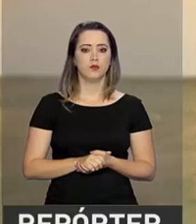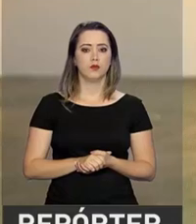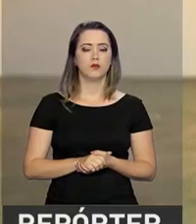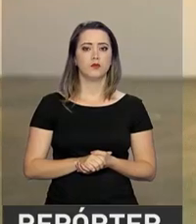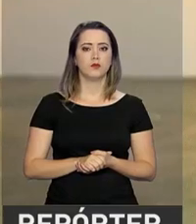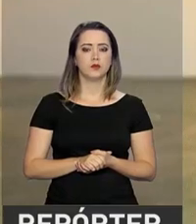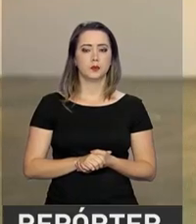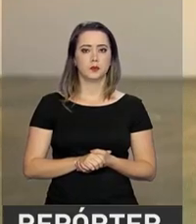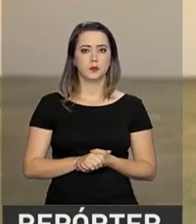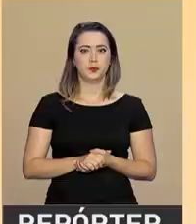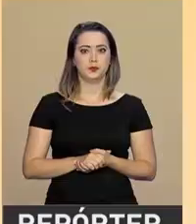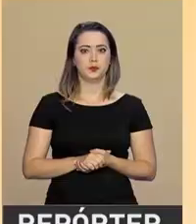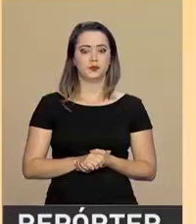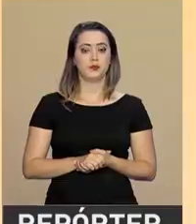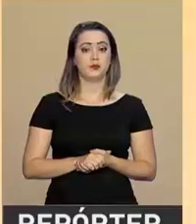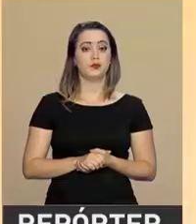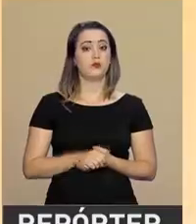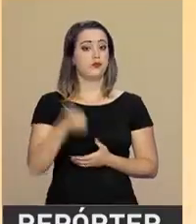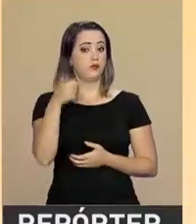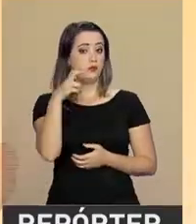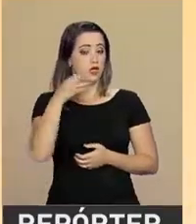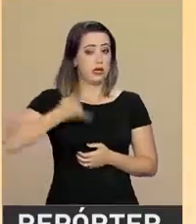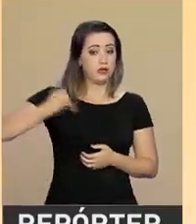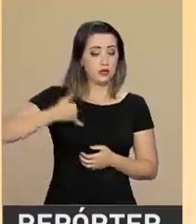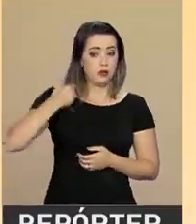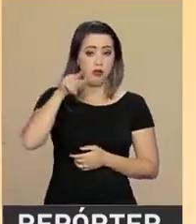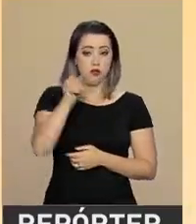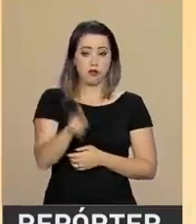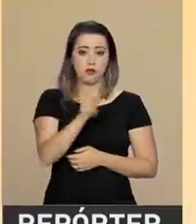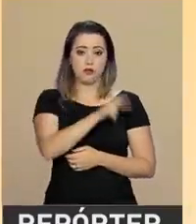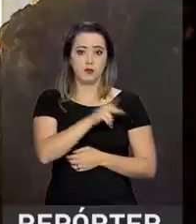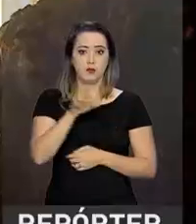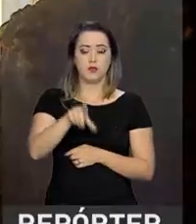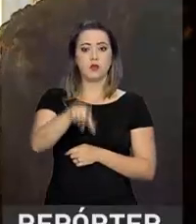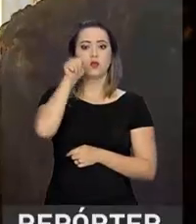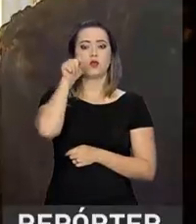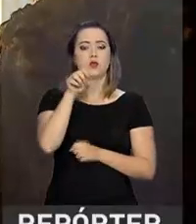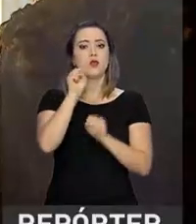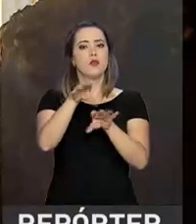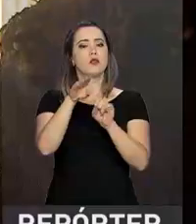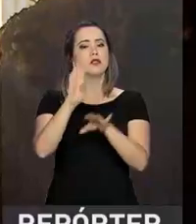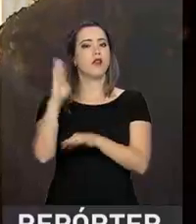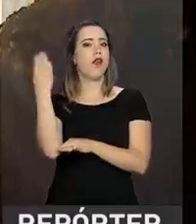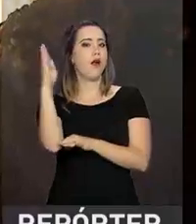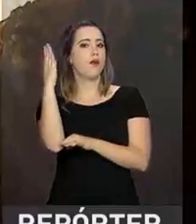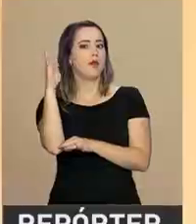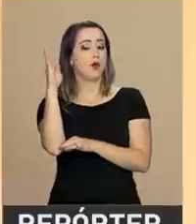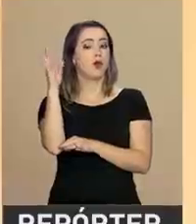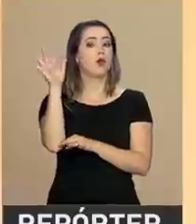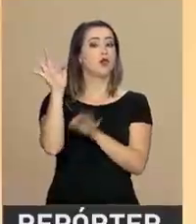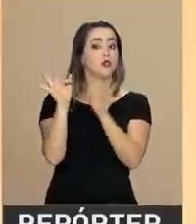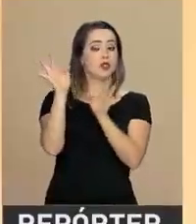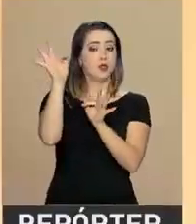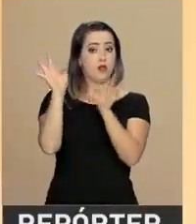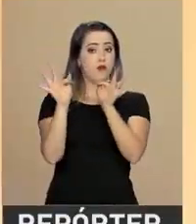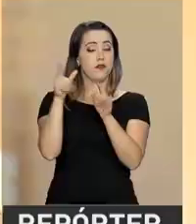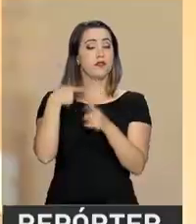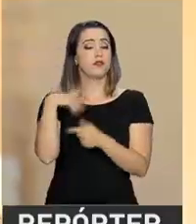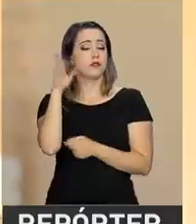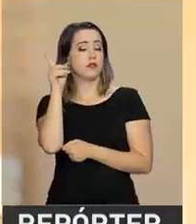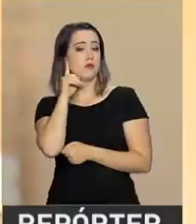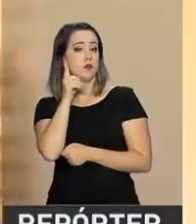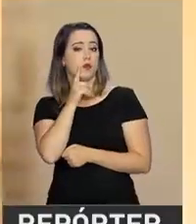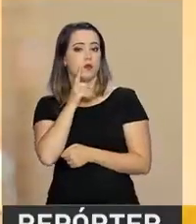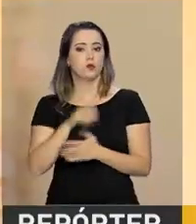suporte muito precioso. Há 15 anos, a professora Tatiana escolheu dar aulas de Biologia e Física para alunos surdos.